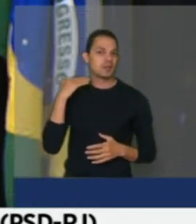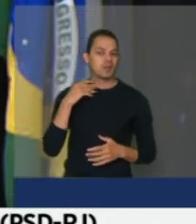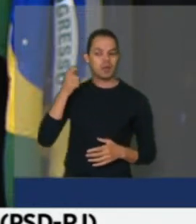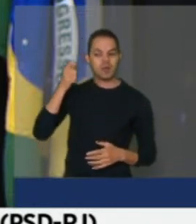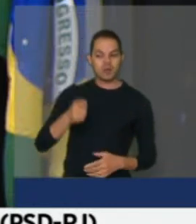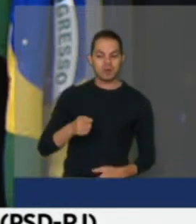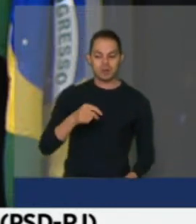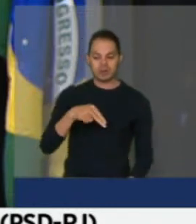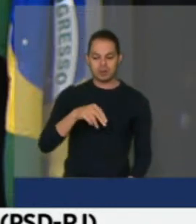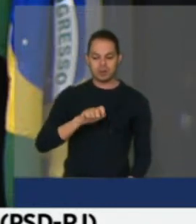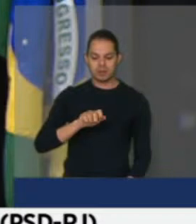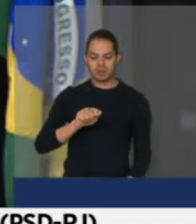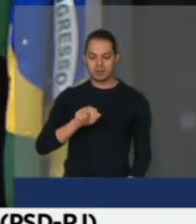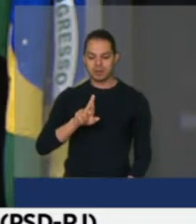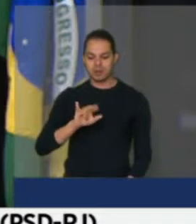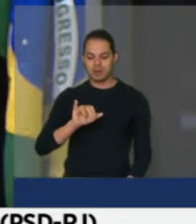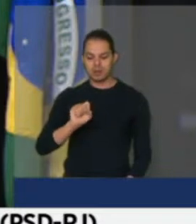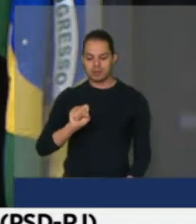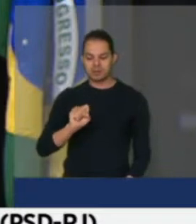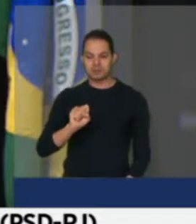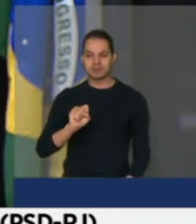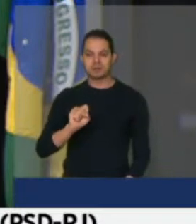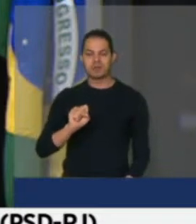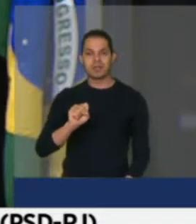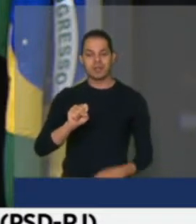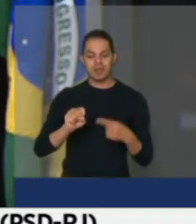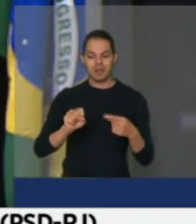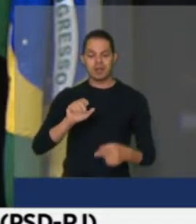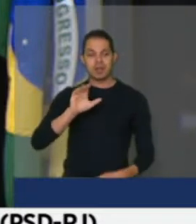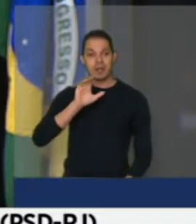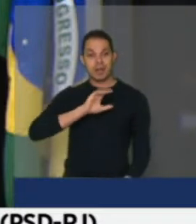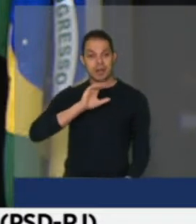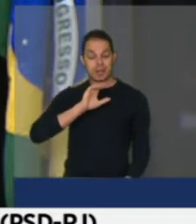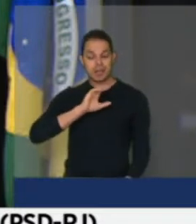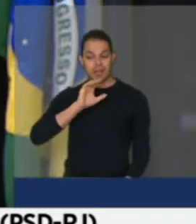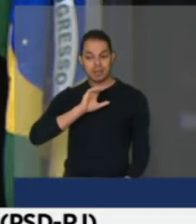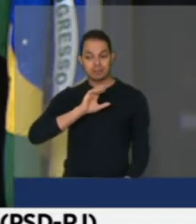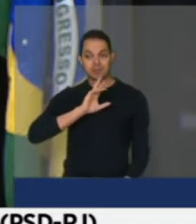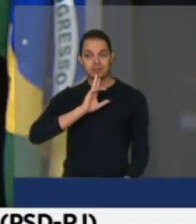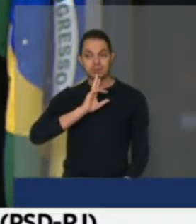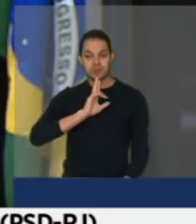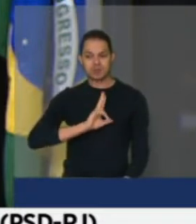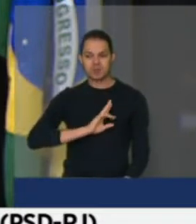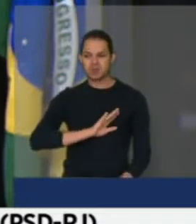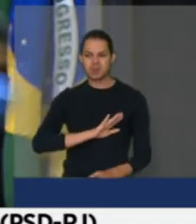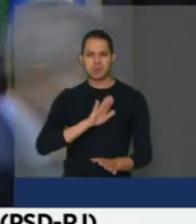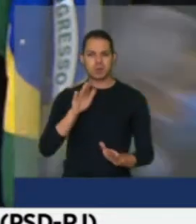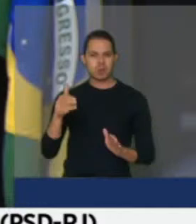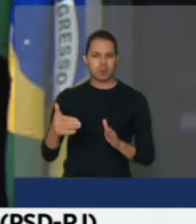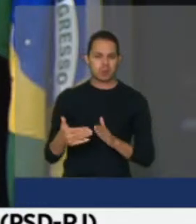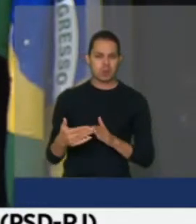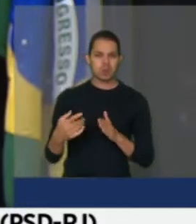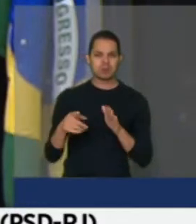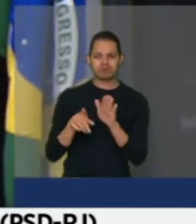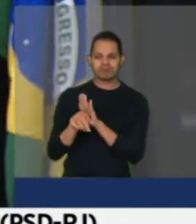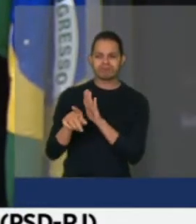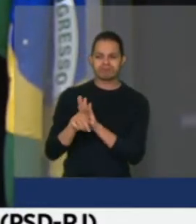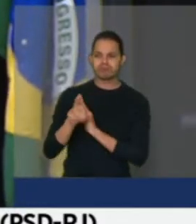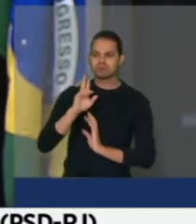que muito célere nos respondeu todas as indagações e dúvidas para